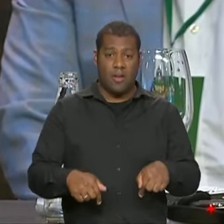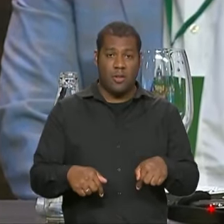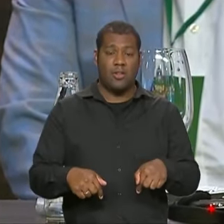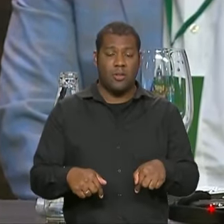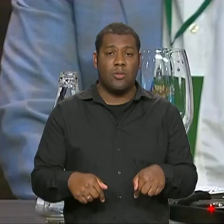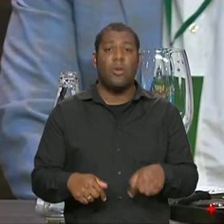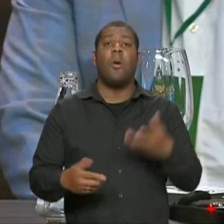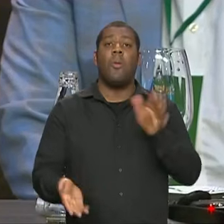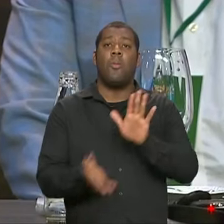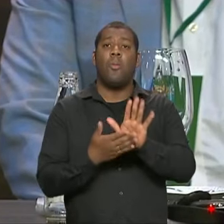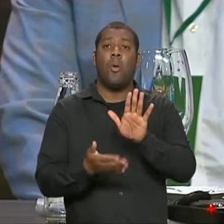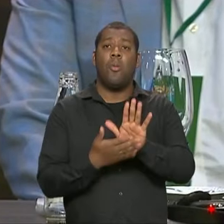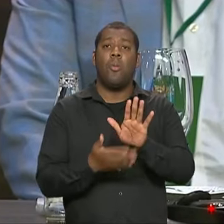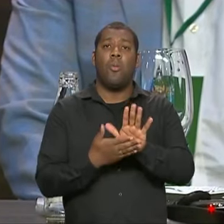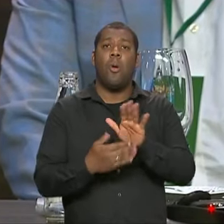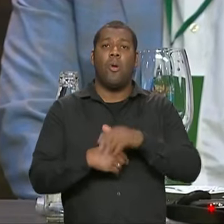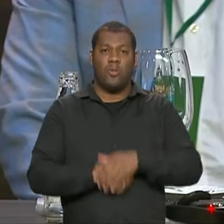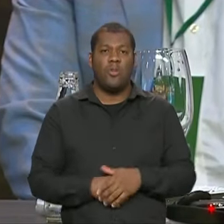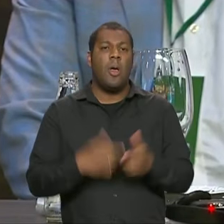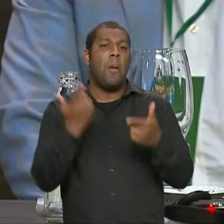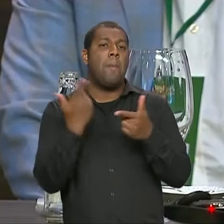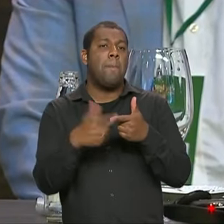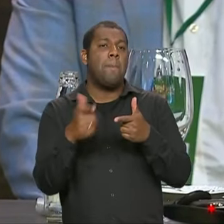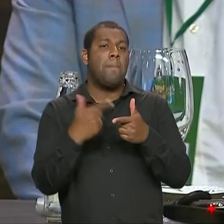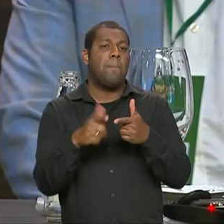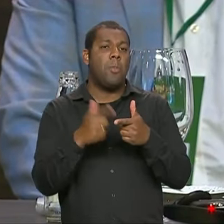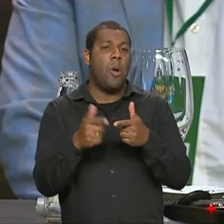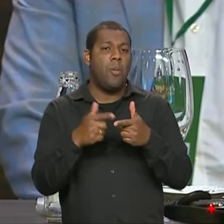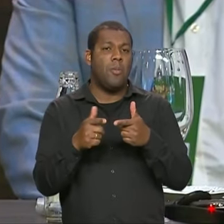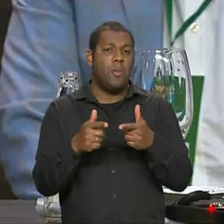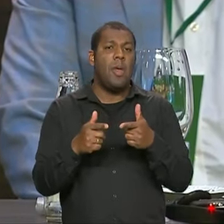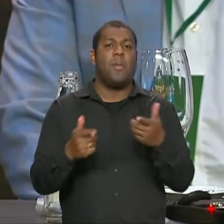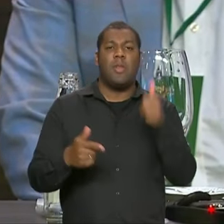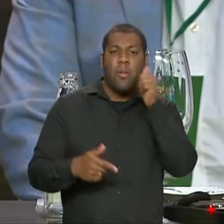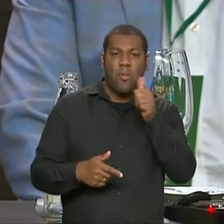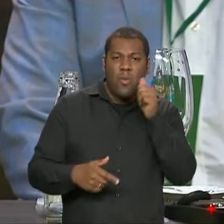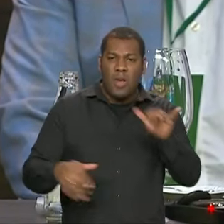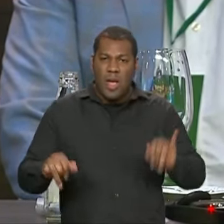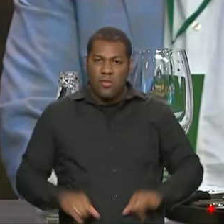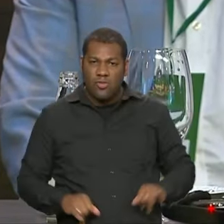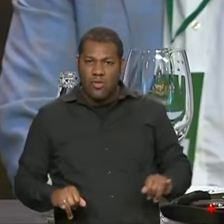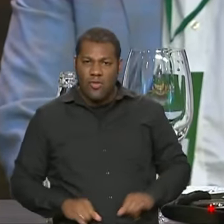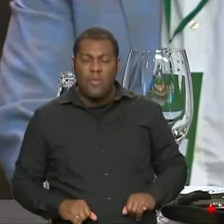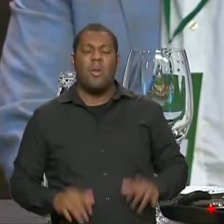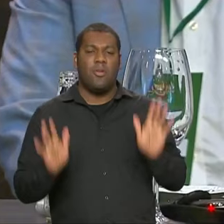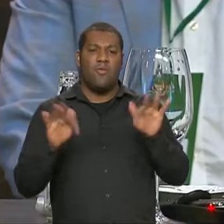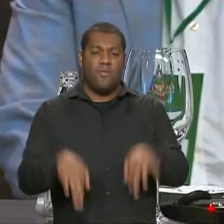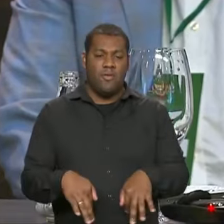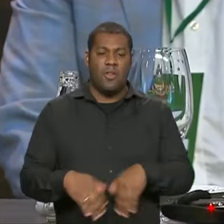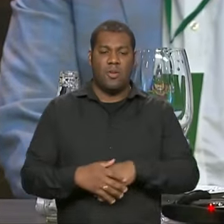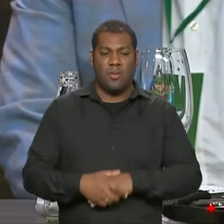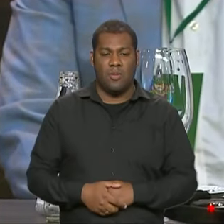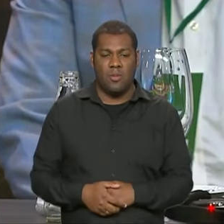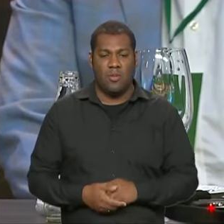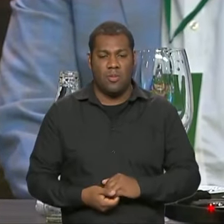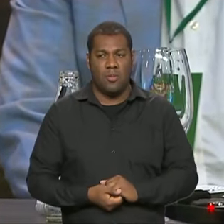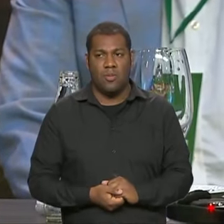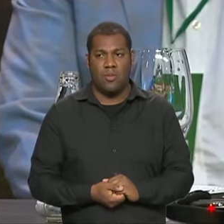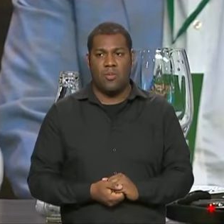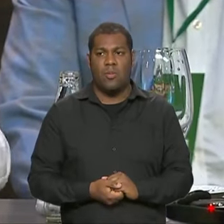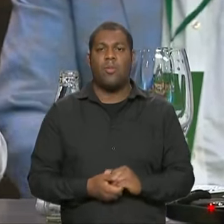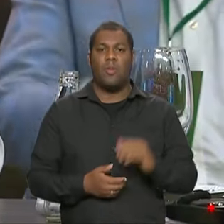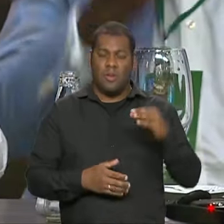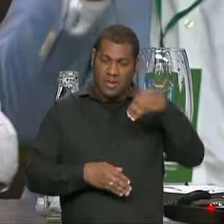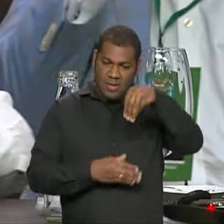com propostas para enfrentar os problemas que afligem as mulheres e homens que habitam esse território